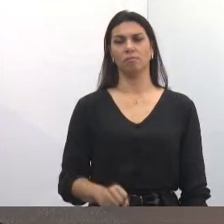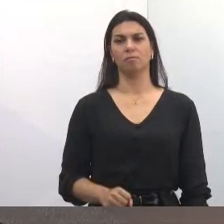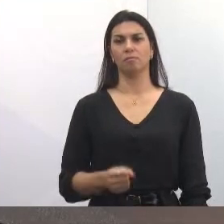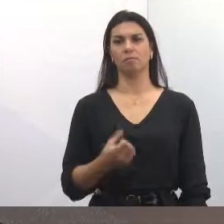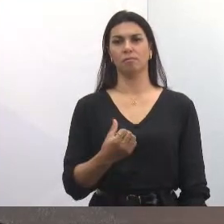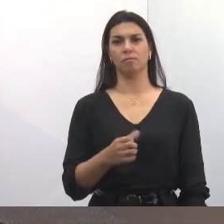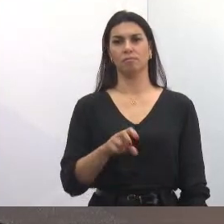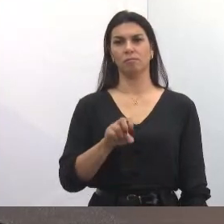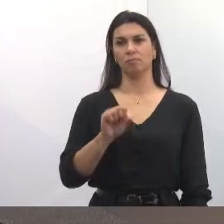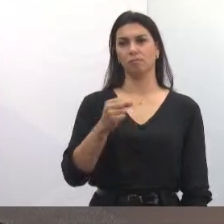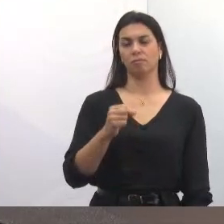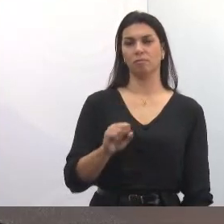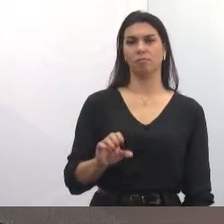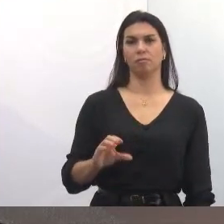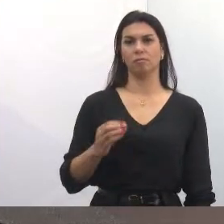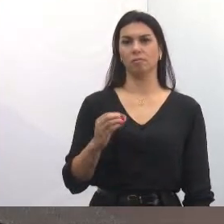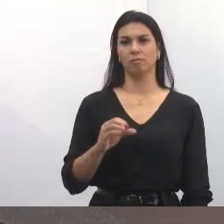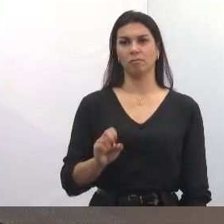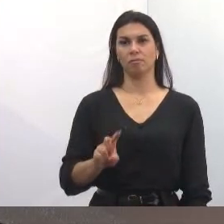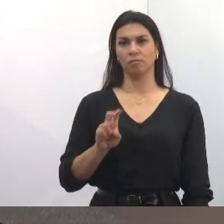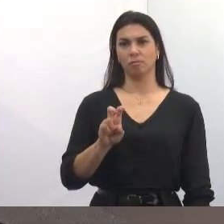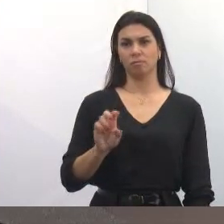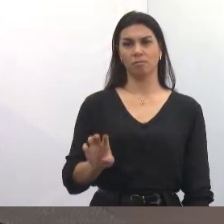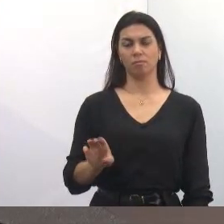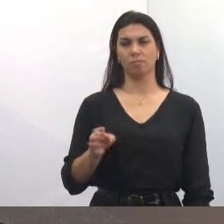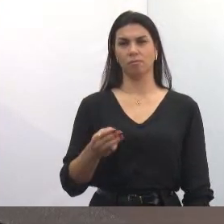R$ 250.166,58, um total de